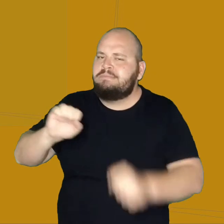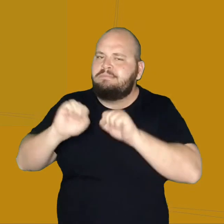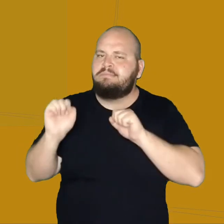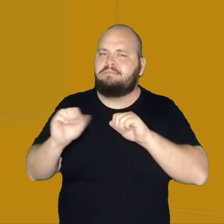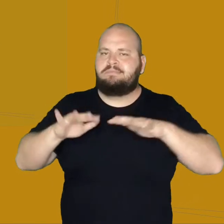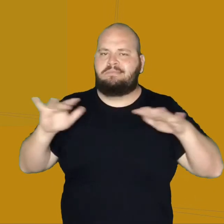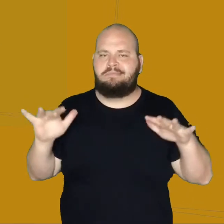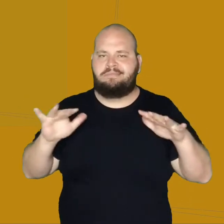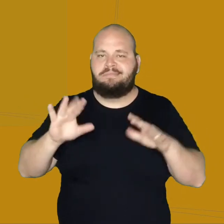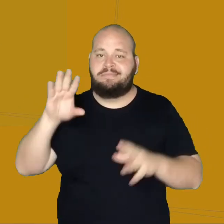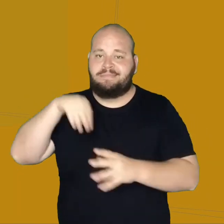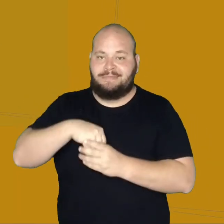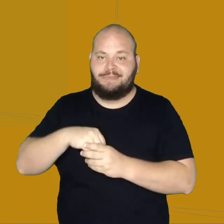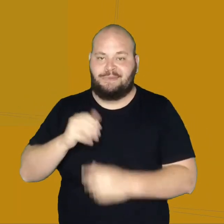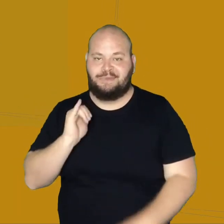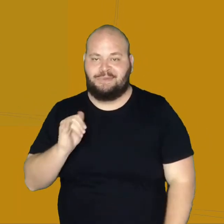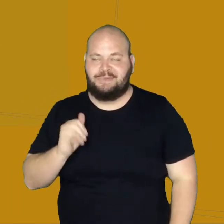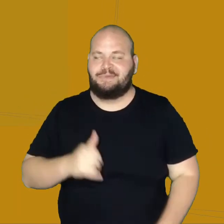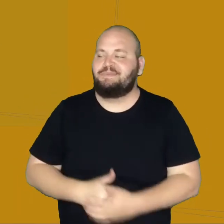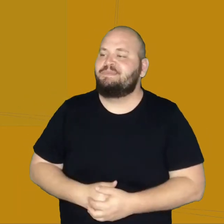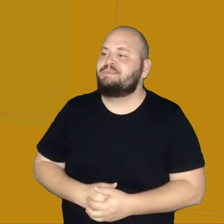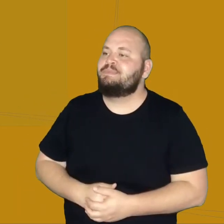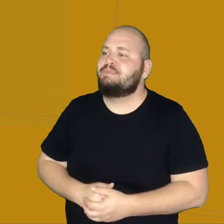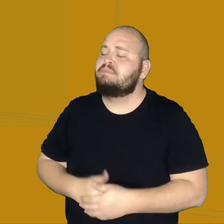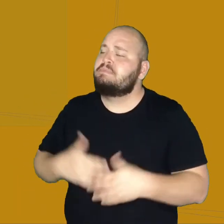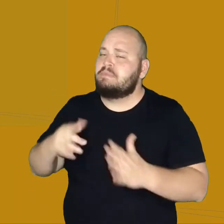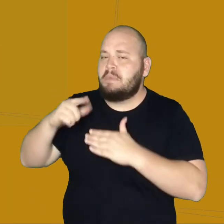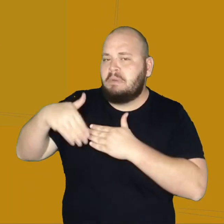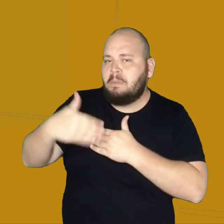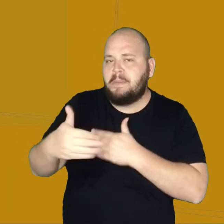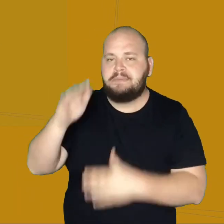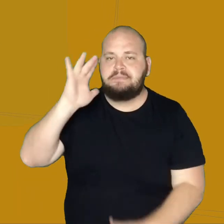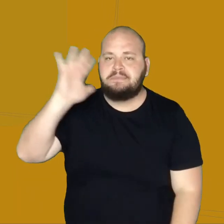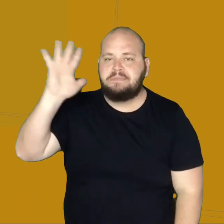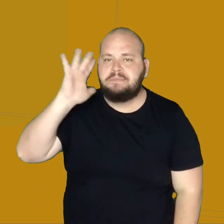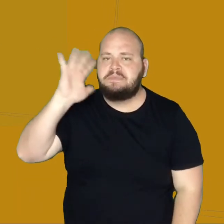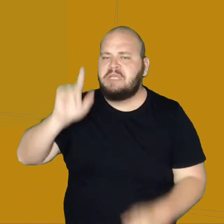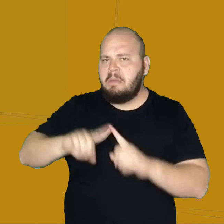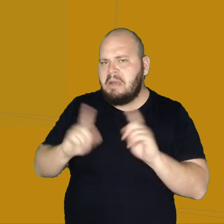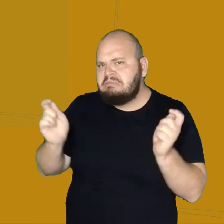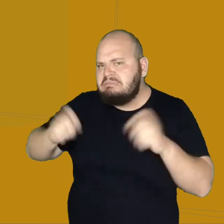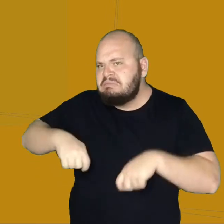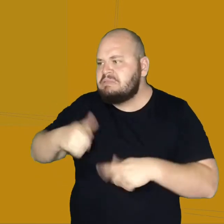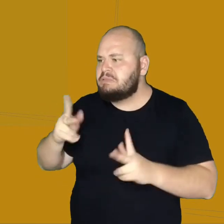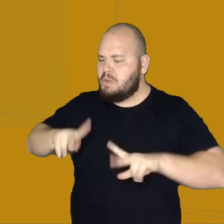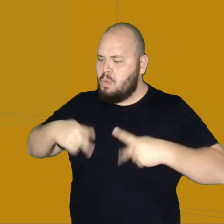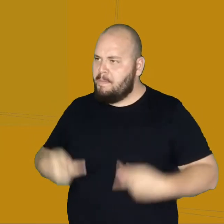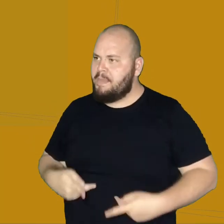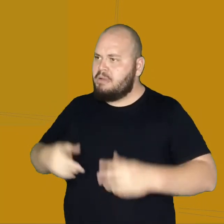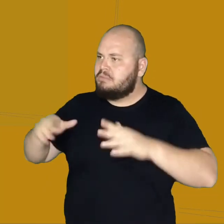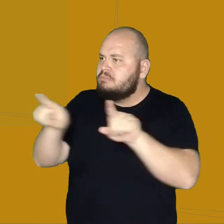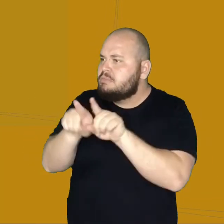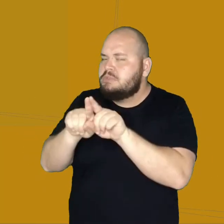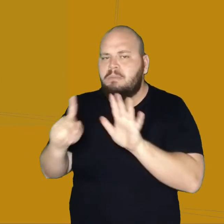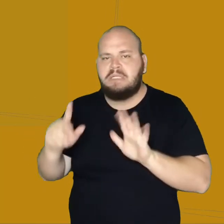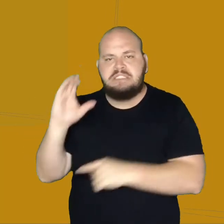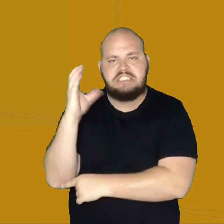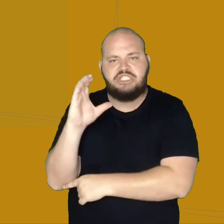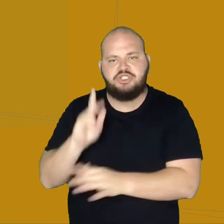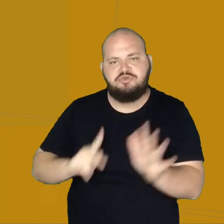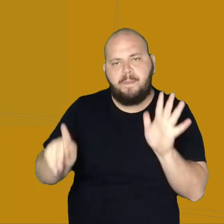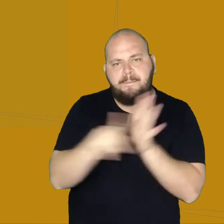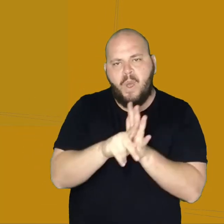para que você falasse um pouco mais sobre a crítica à ciência em O Alienista. Essa é uma questão muito importante mesmo.